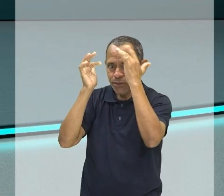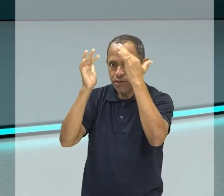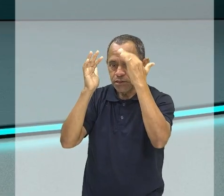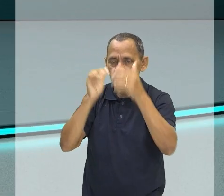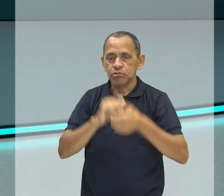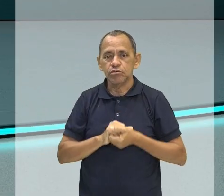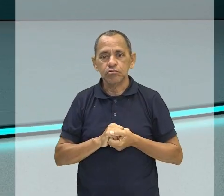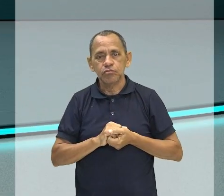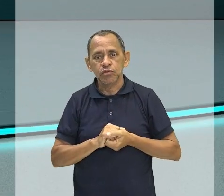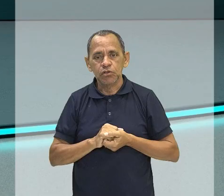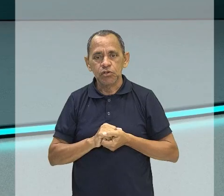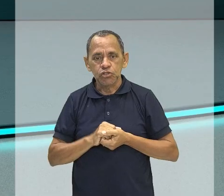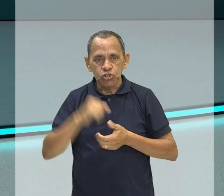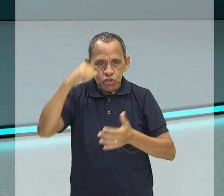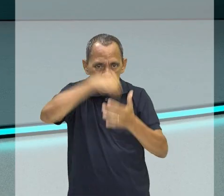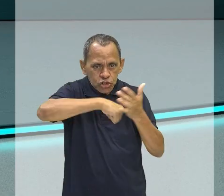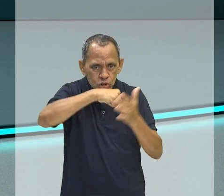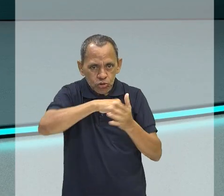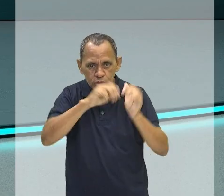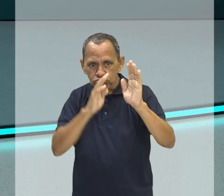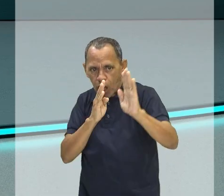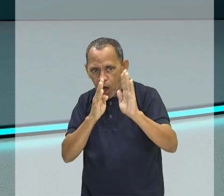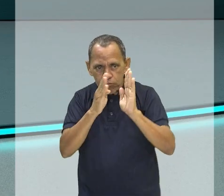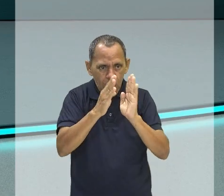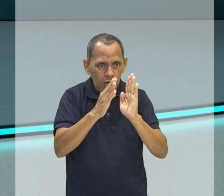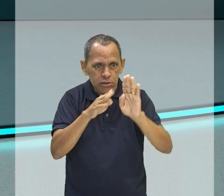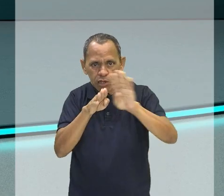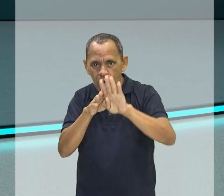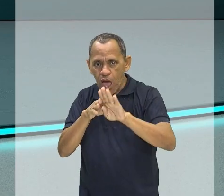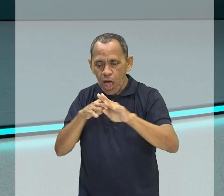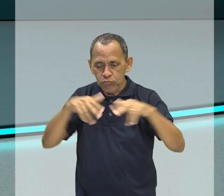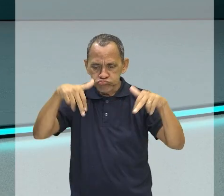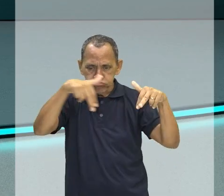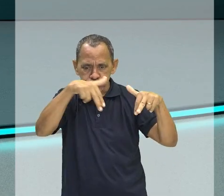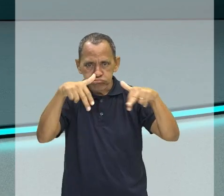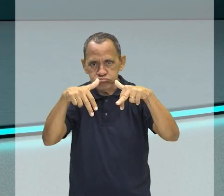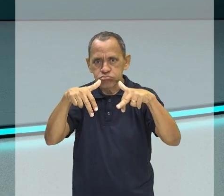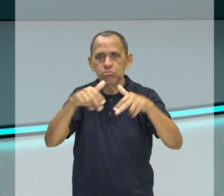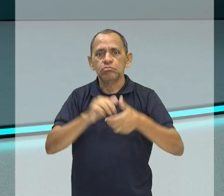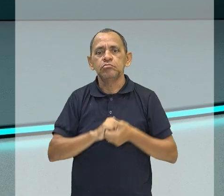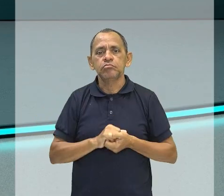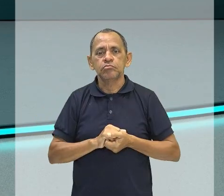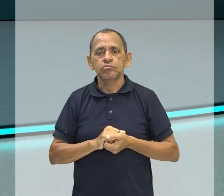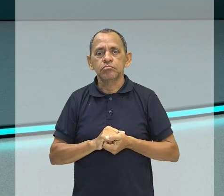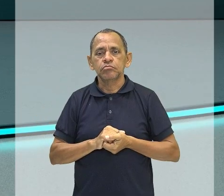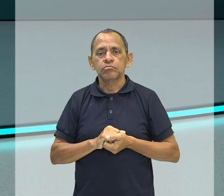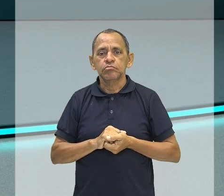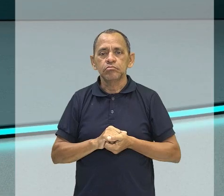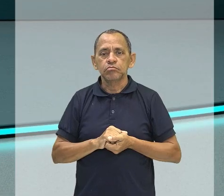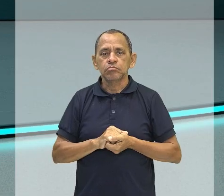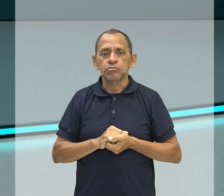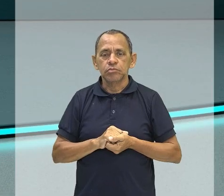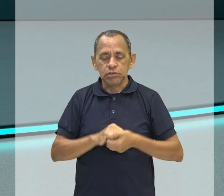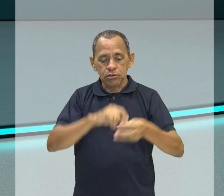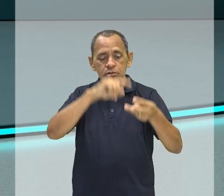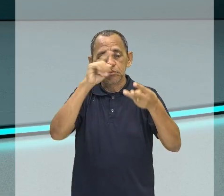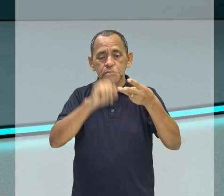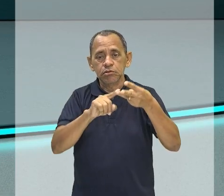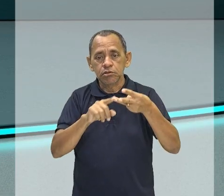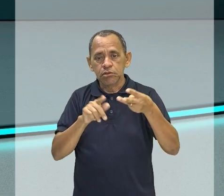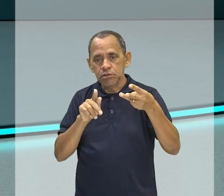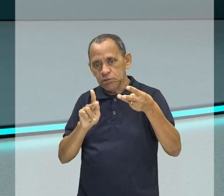pessoas que estão ali na sua imaginação, contra os seus adversários, tá? Já o kumite é a